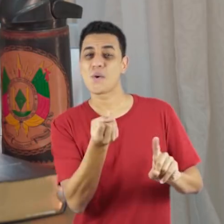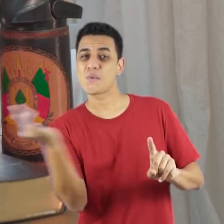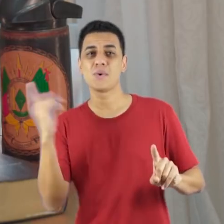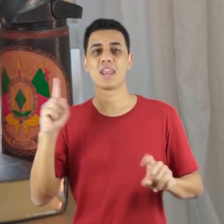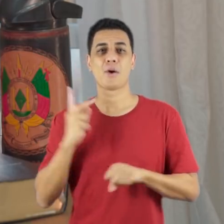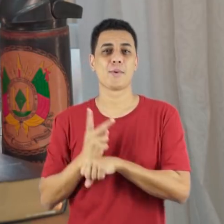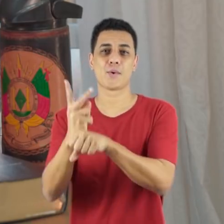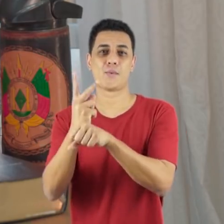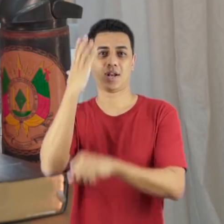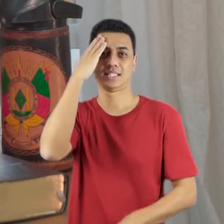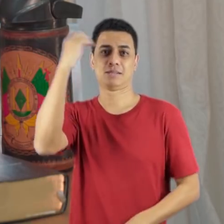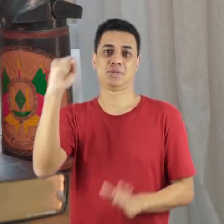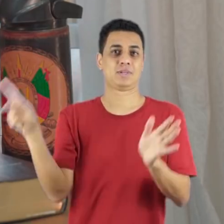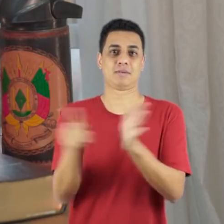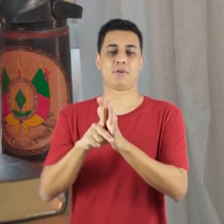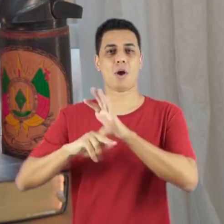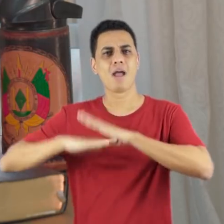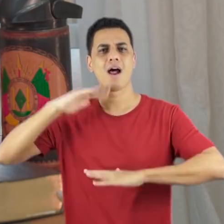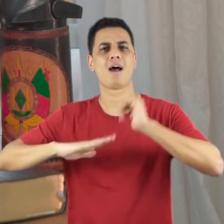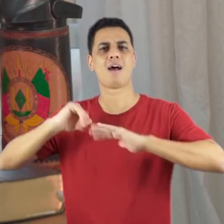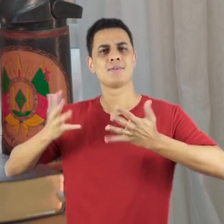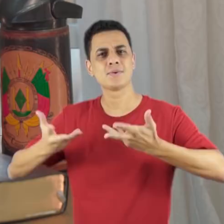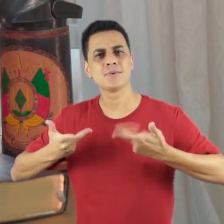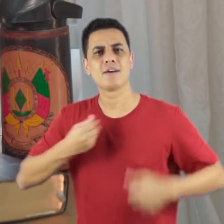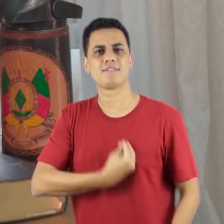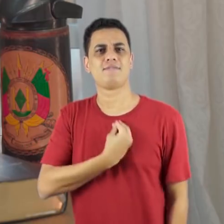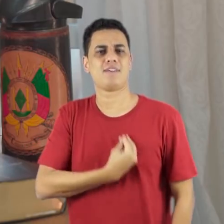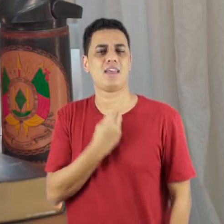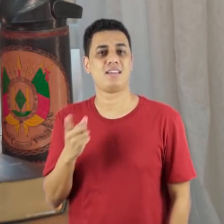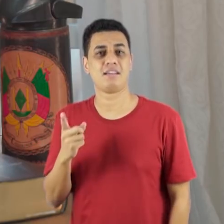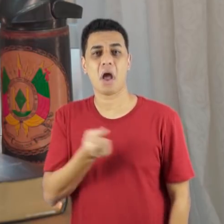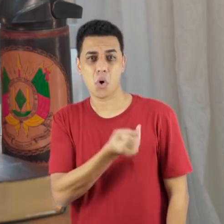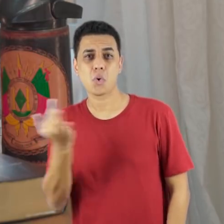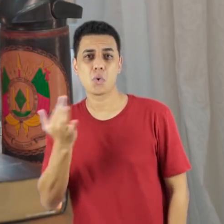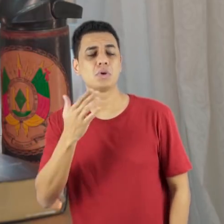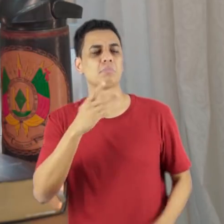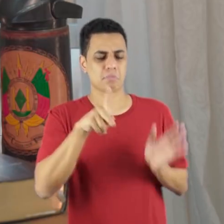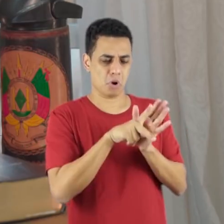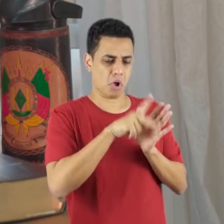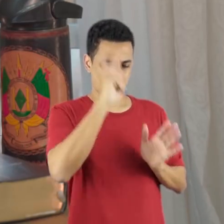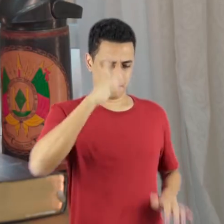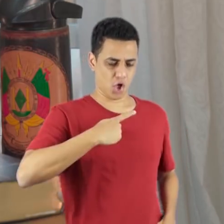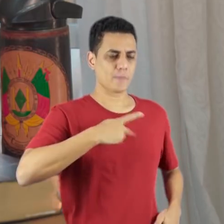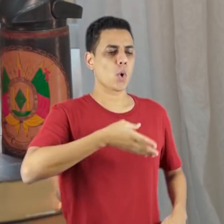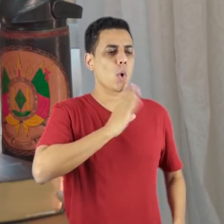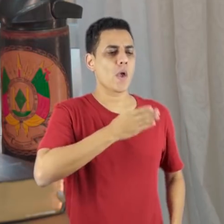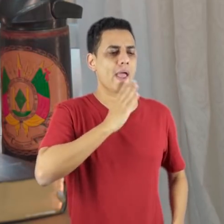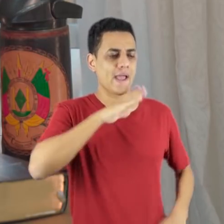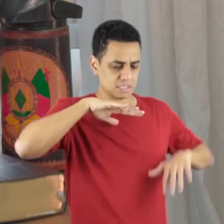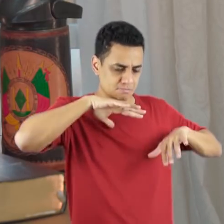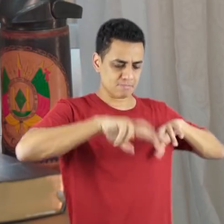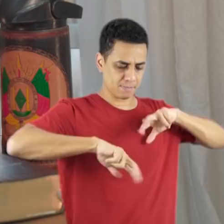todos buscam esta sabedoria, esta habilidade de viver. Muitos ainda cavam seus próprios poços de conhecimento. A Bíblia os chama